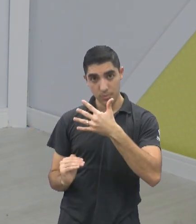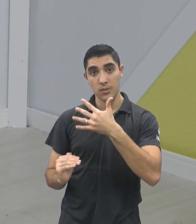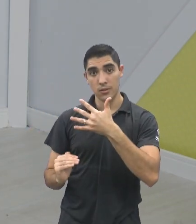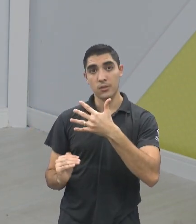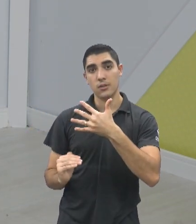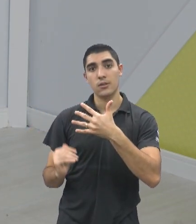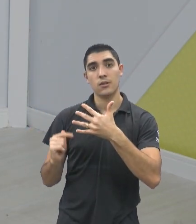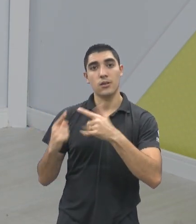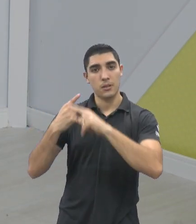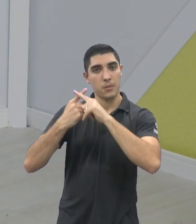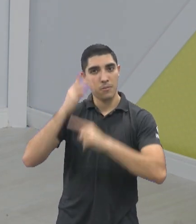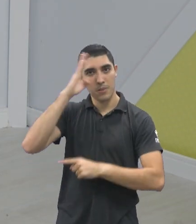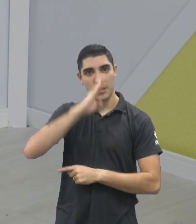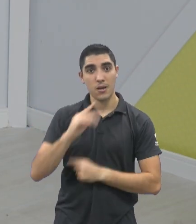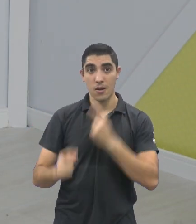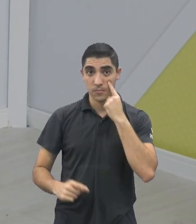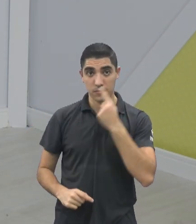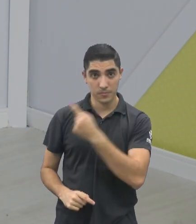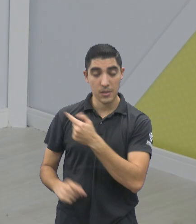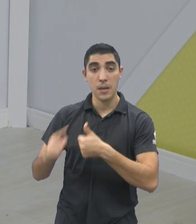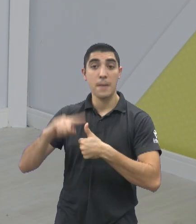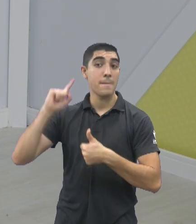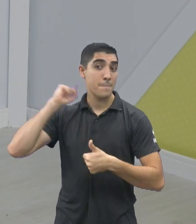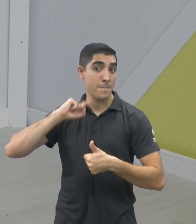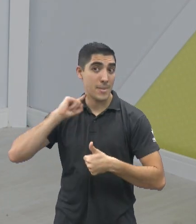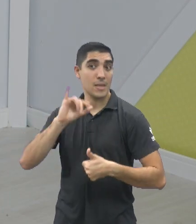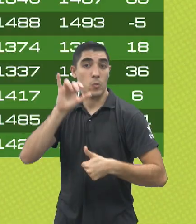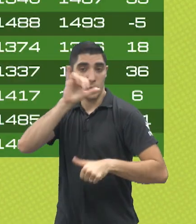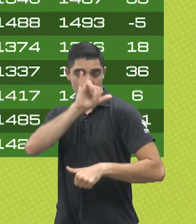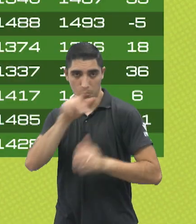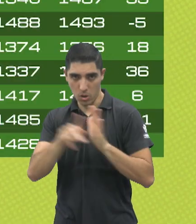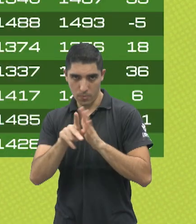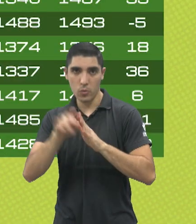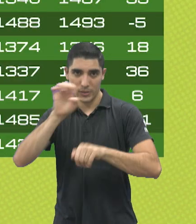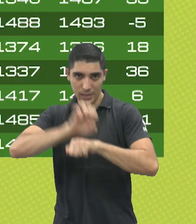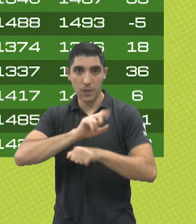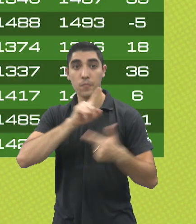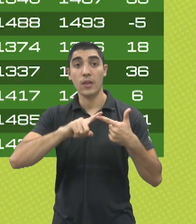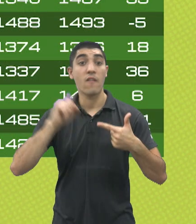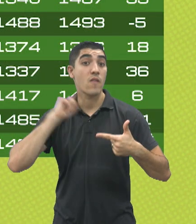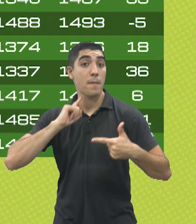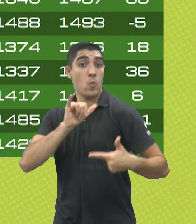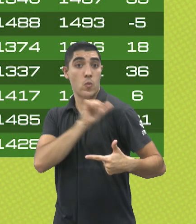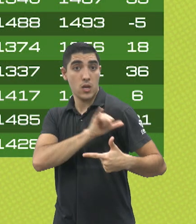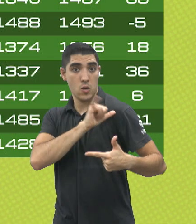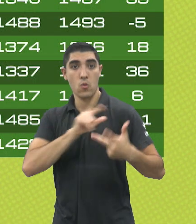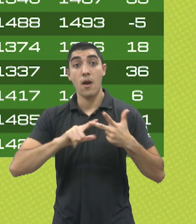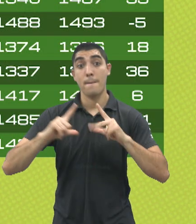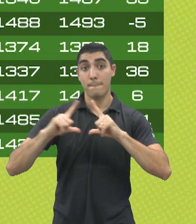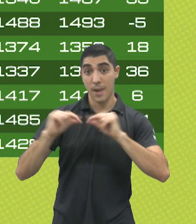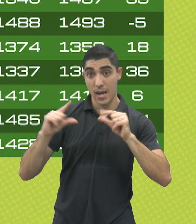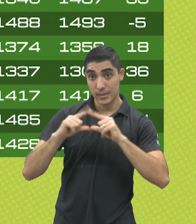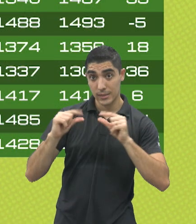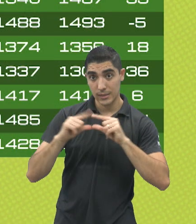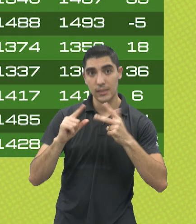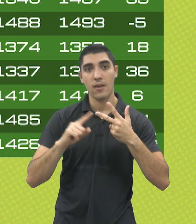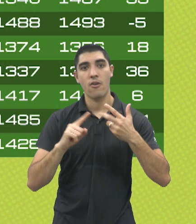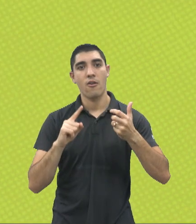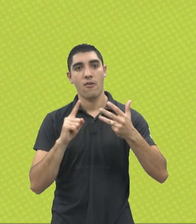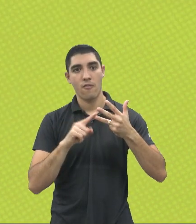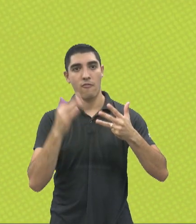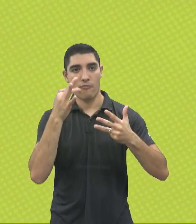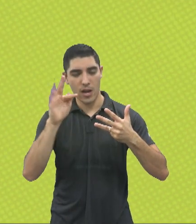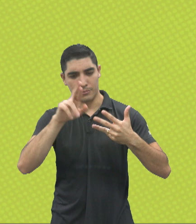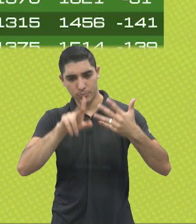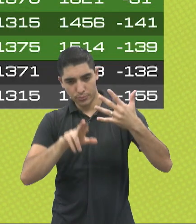tá. Opa, entrou ali, ó. Minas segue líder, Flamengo é o vice-líder, Brasília terceiro colocado, a tabela segue, virando a